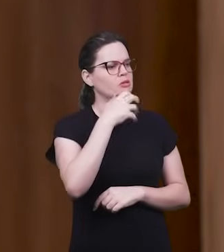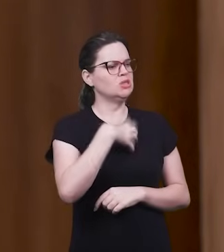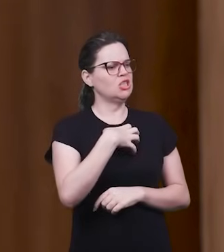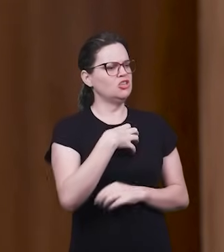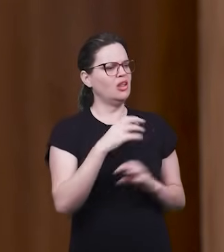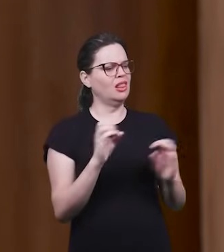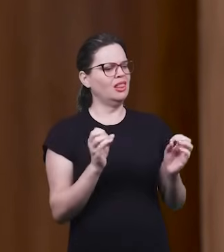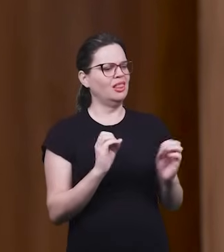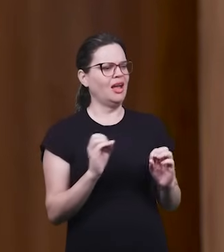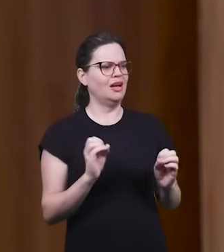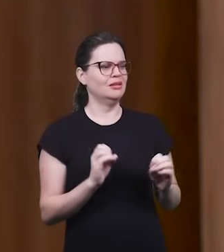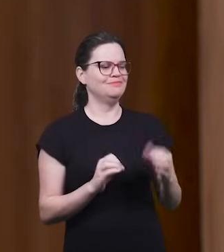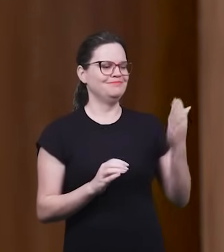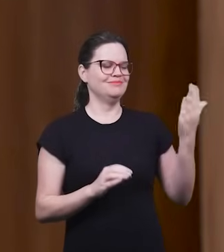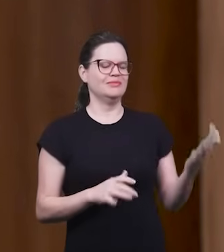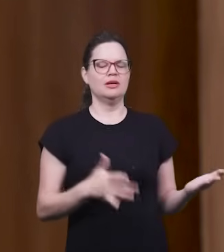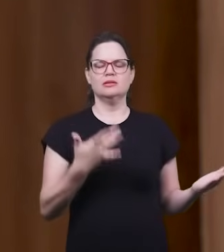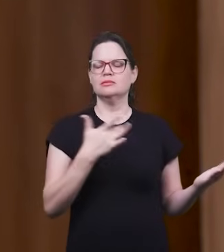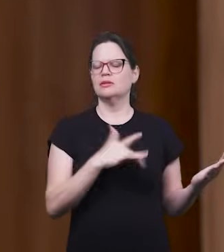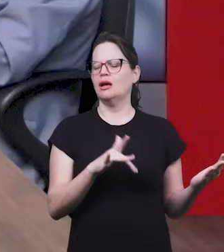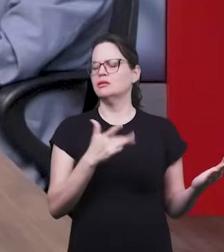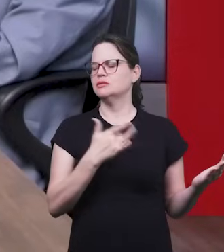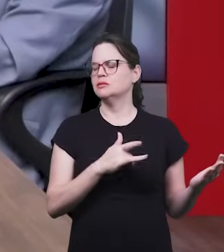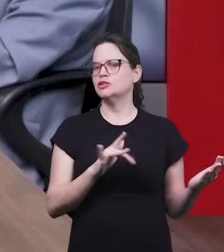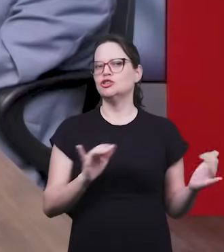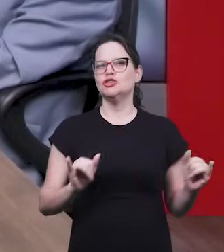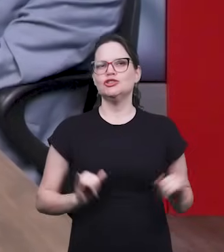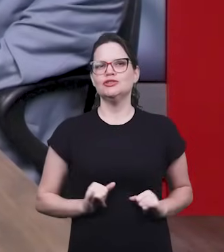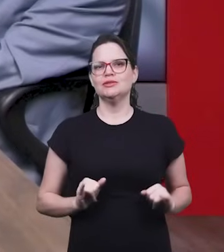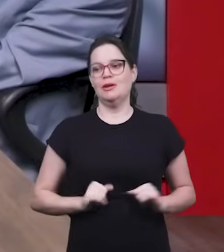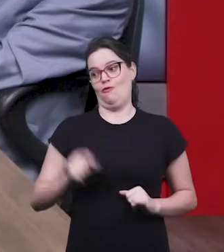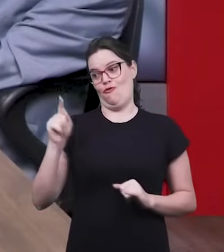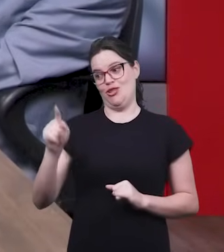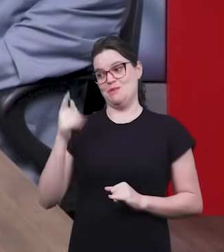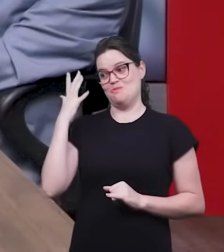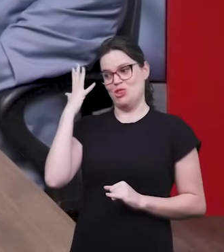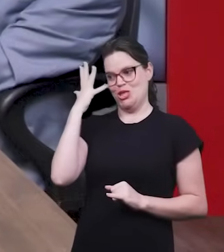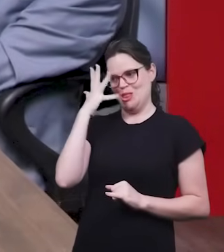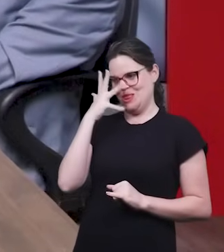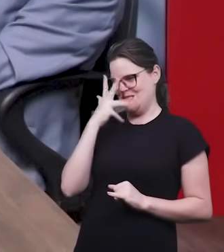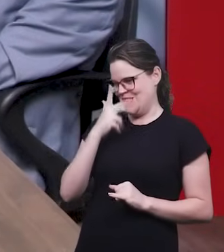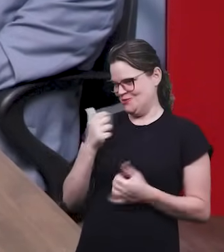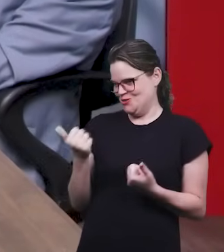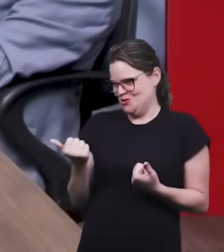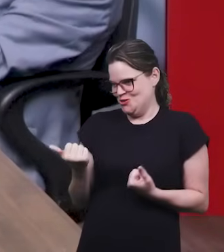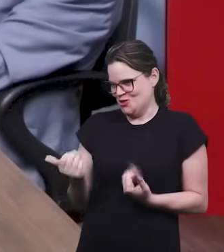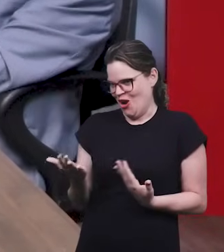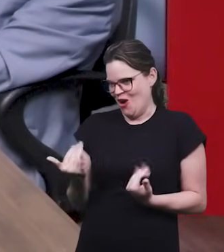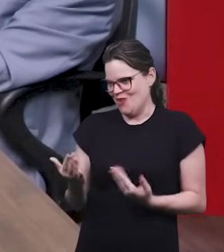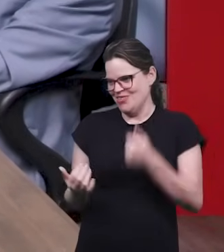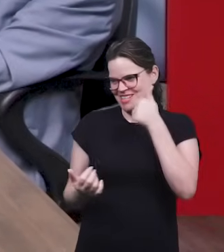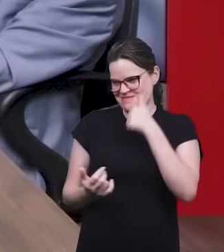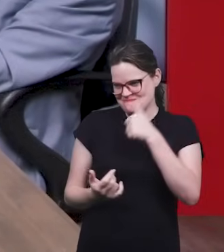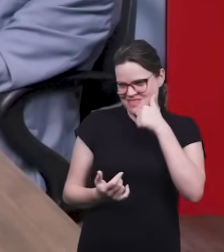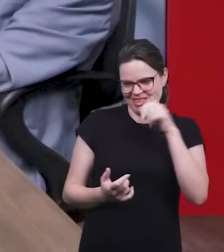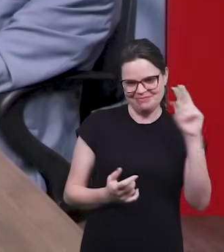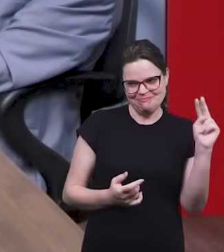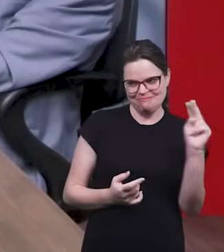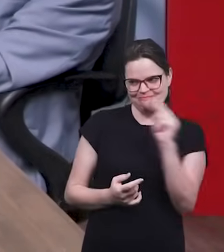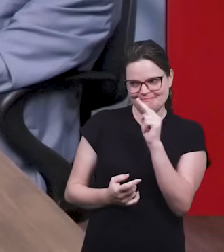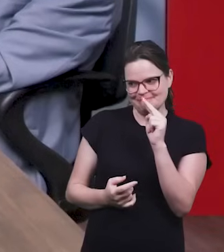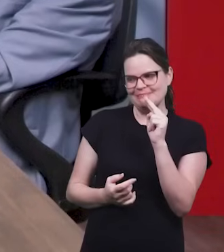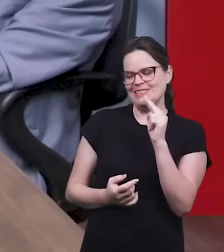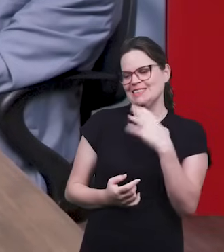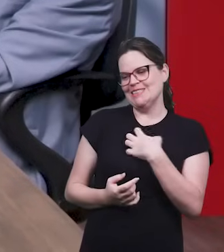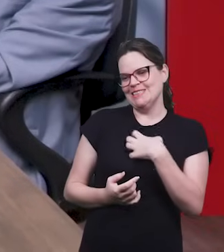ela tadinha, né? Sofrimento. O senhor bonitão, jovem, né? Ela estava olhando. Pois é, ela também era